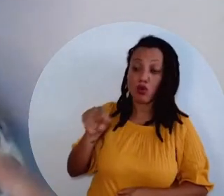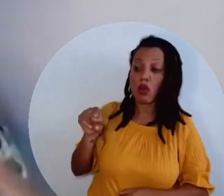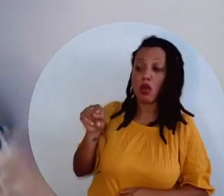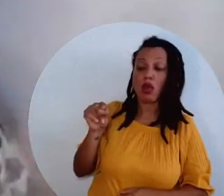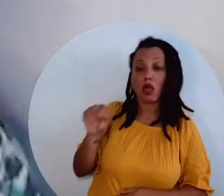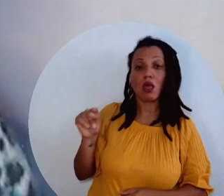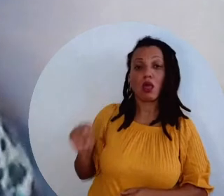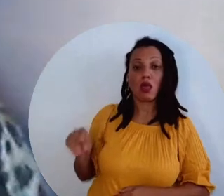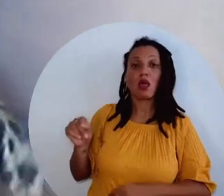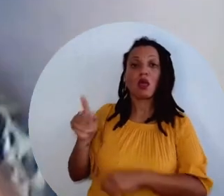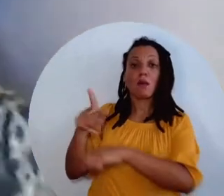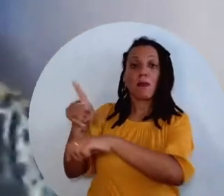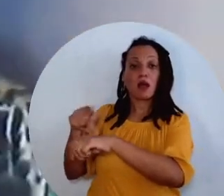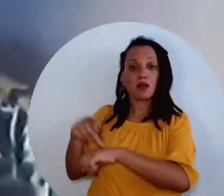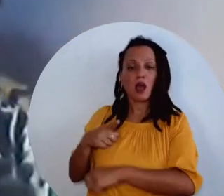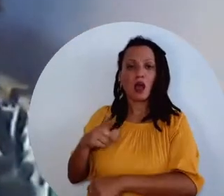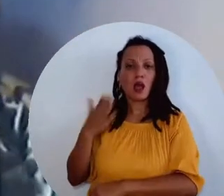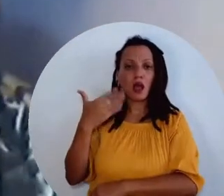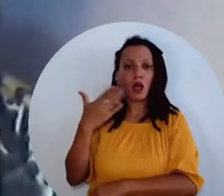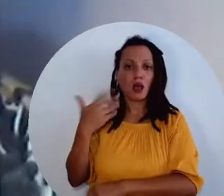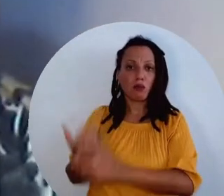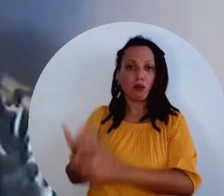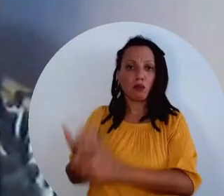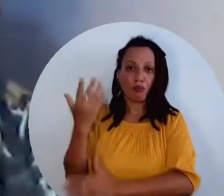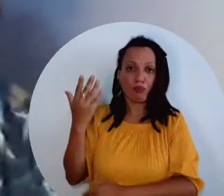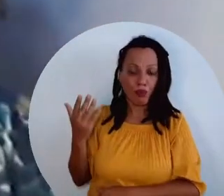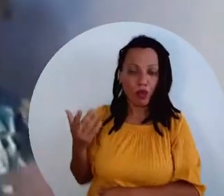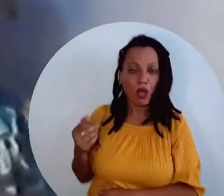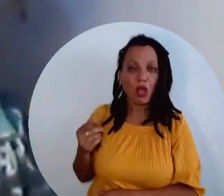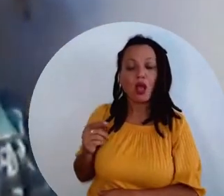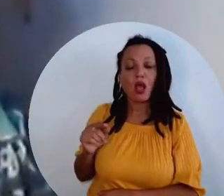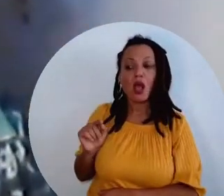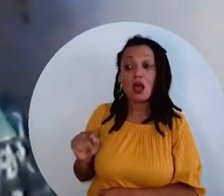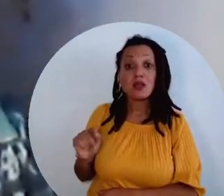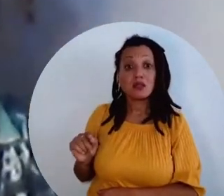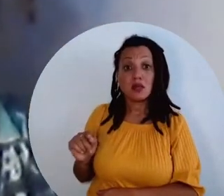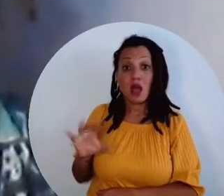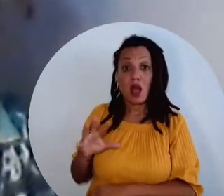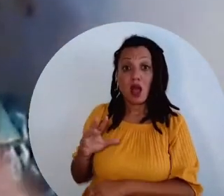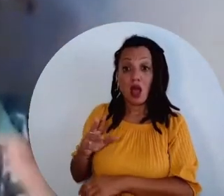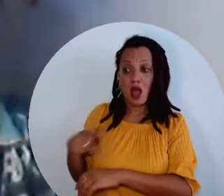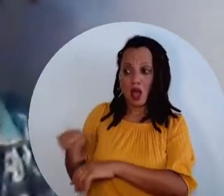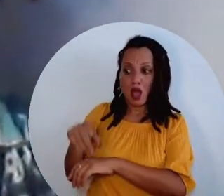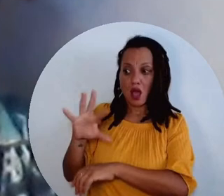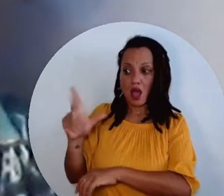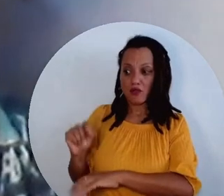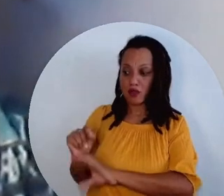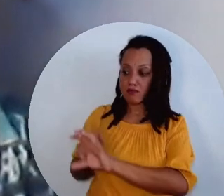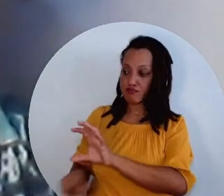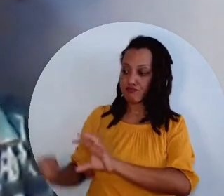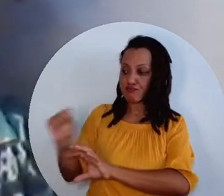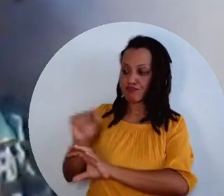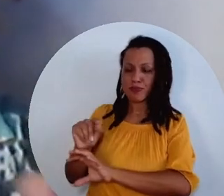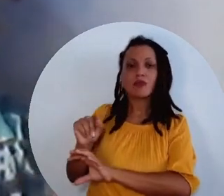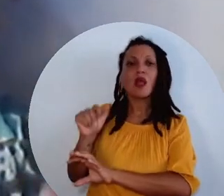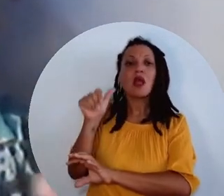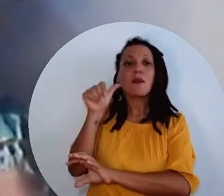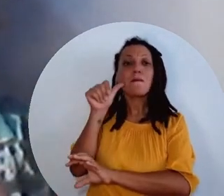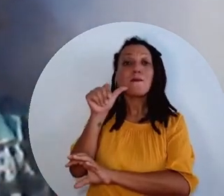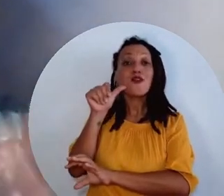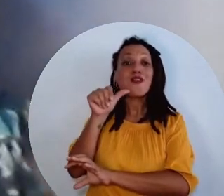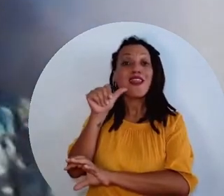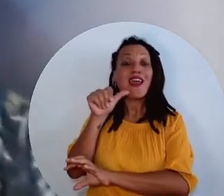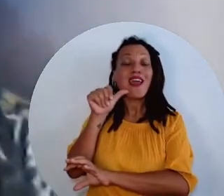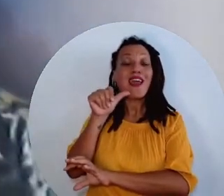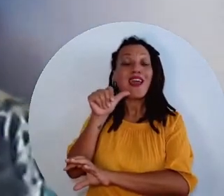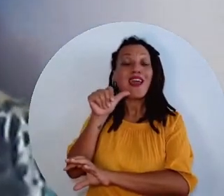dois. Então, territórios que são quentes. E aí, o que acontece nesses territórios? A figura feminina, ela